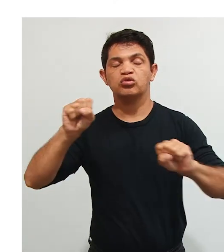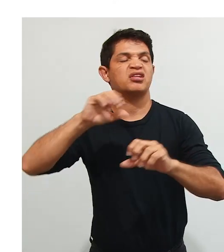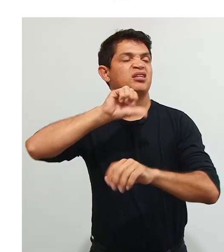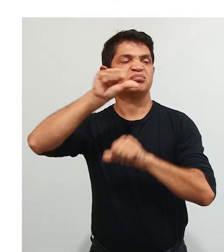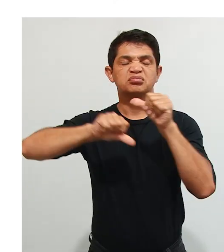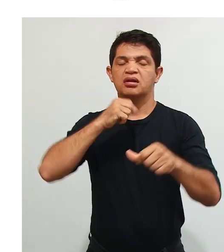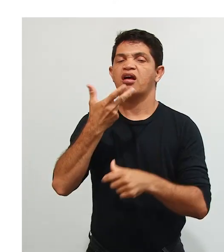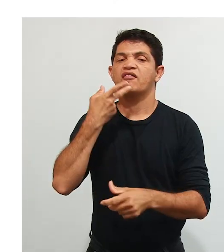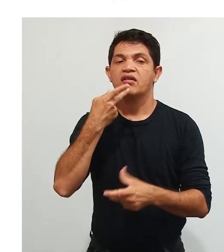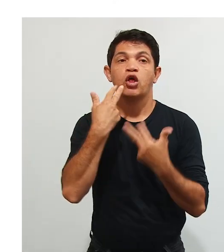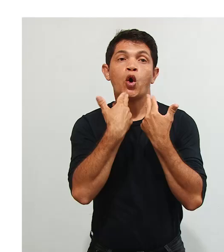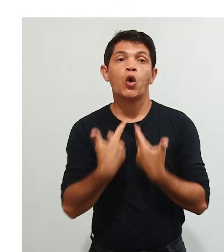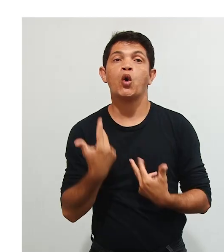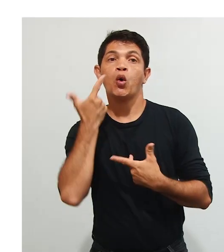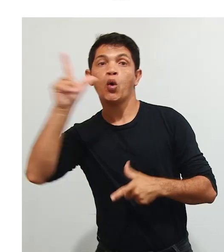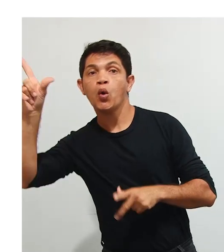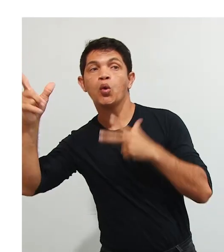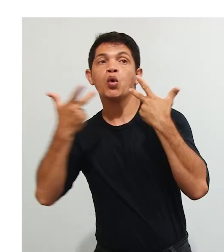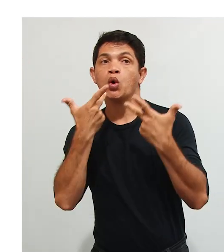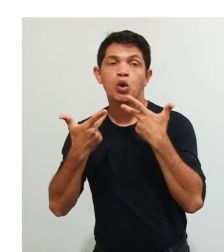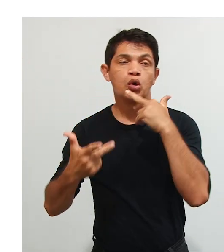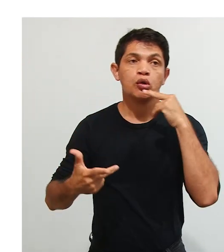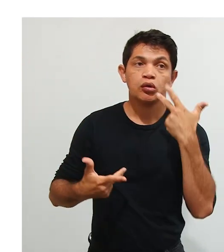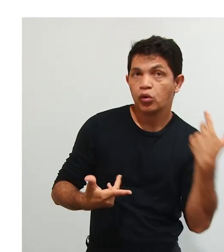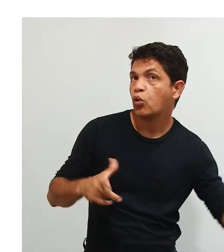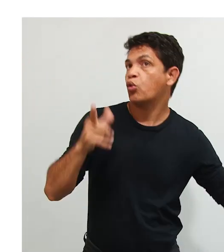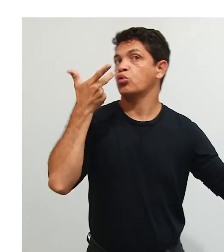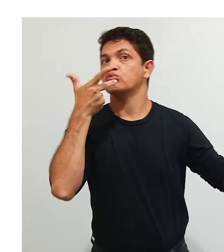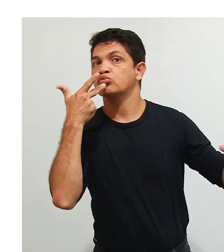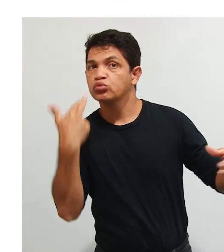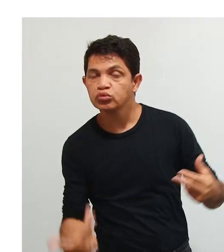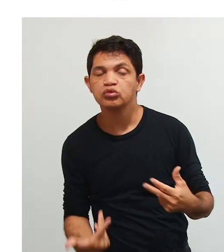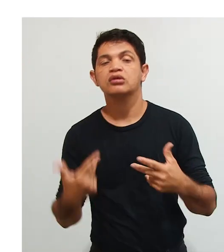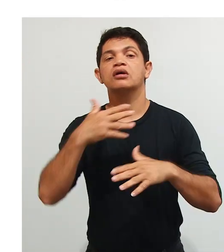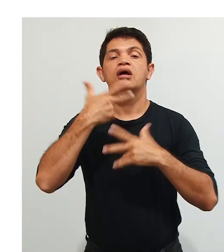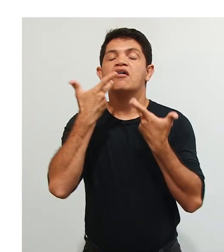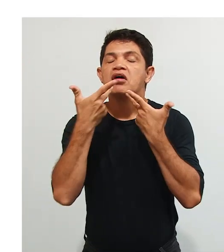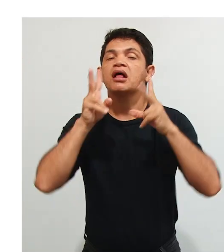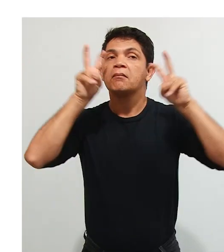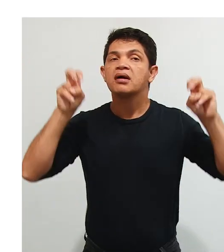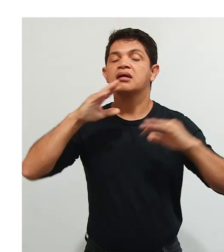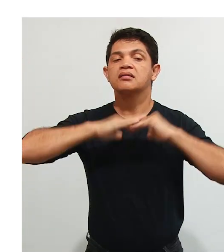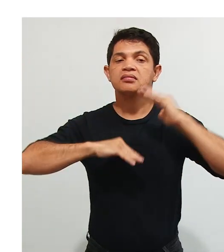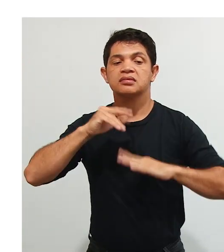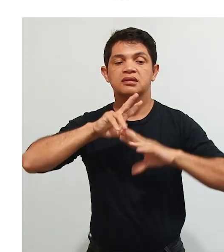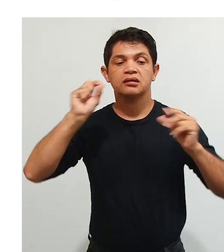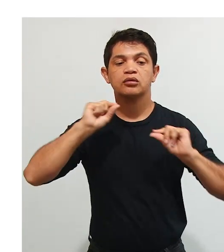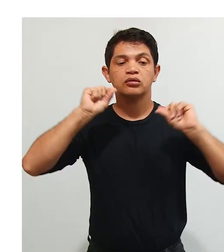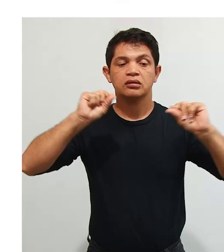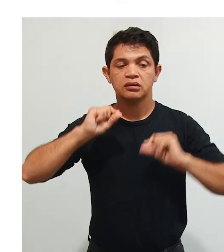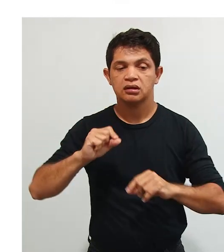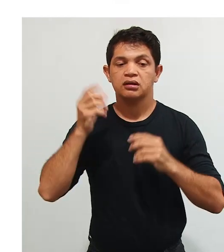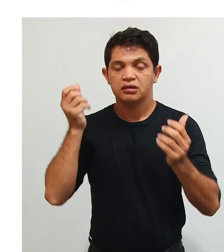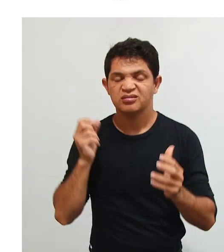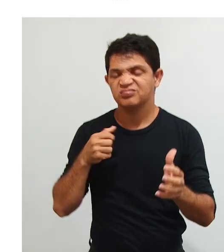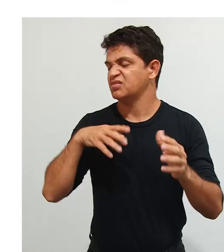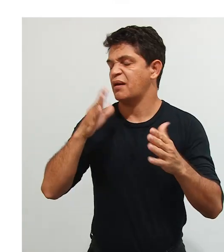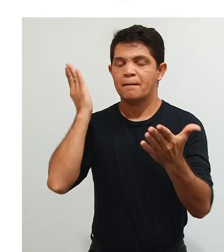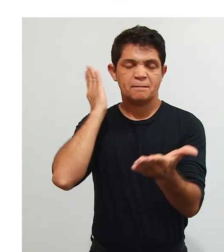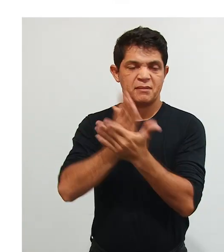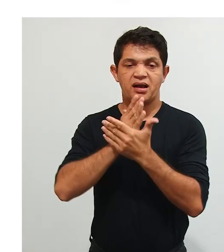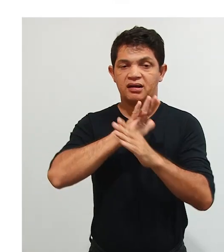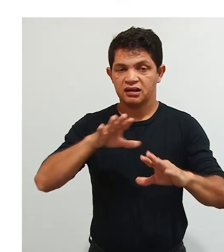assunto, a pessoa não quer conversar sobre aquilo, muda de assunto, expressar pena e interrogar. Quando foi que